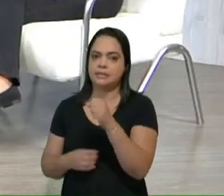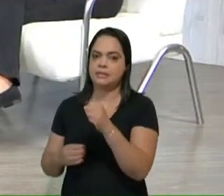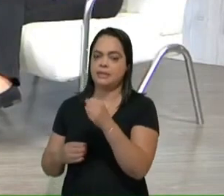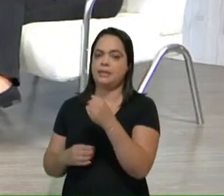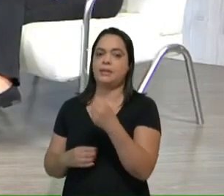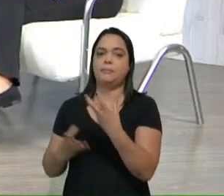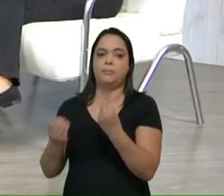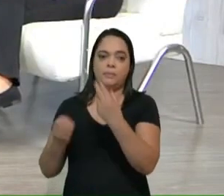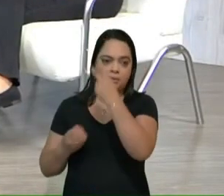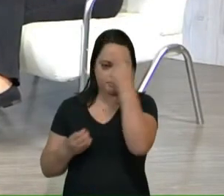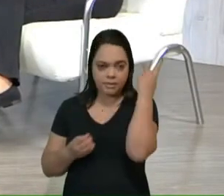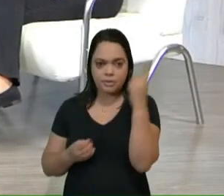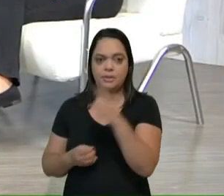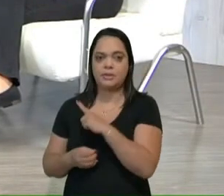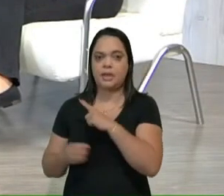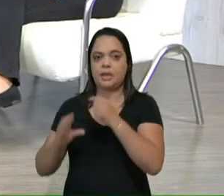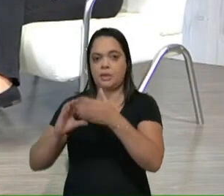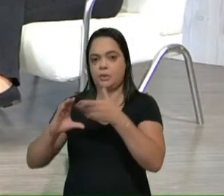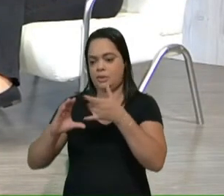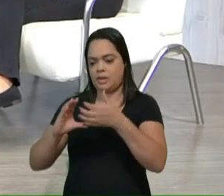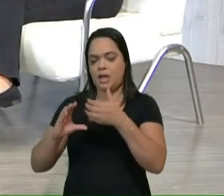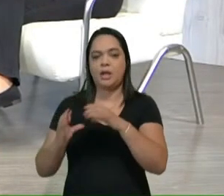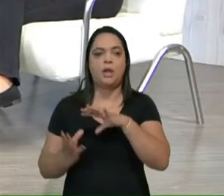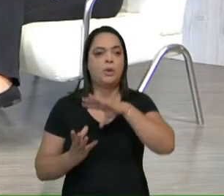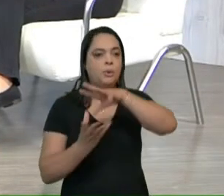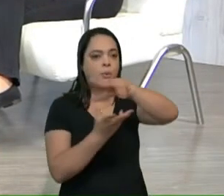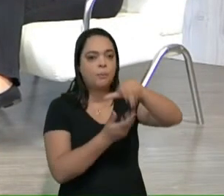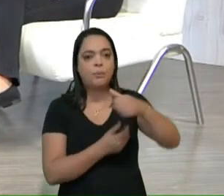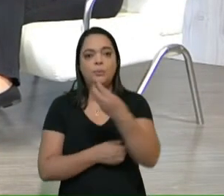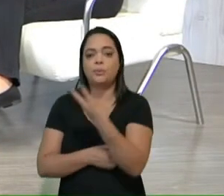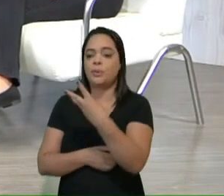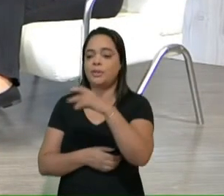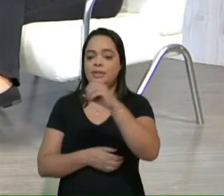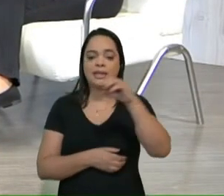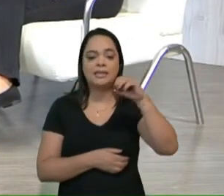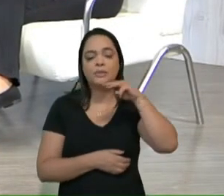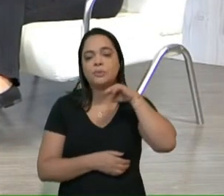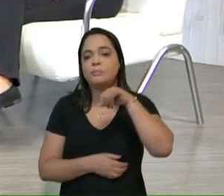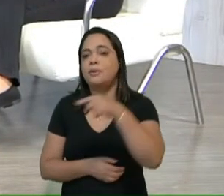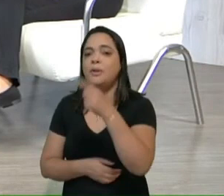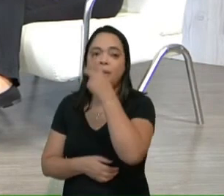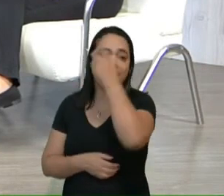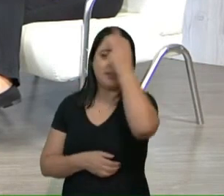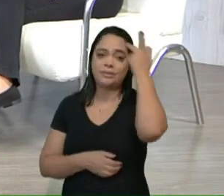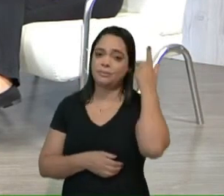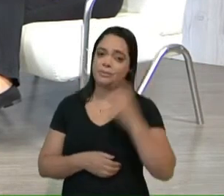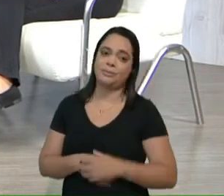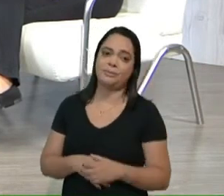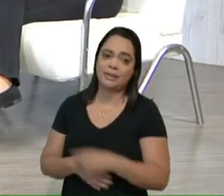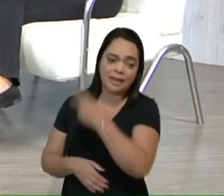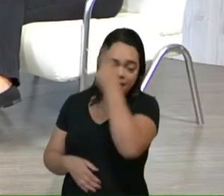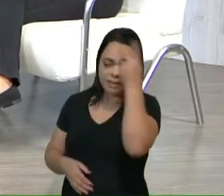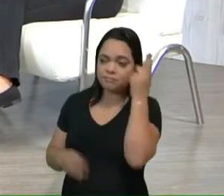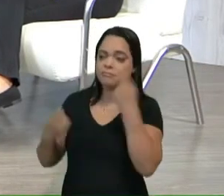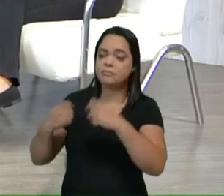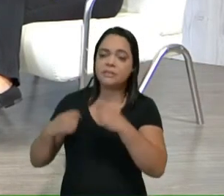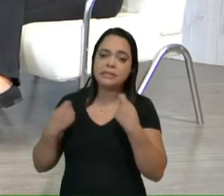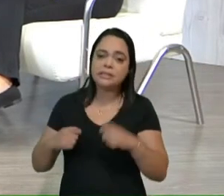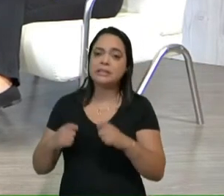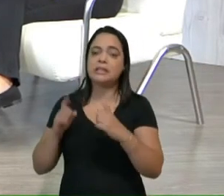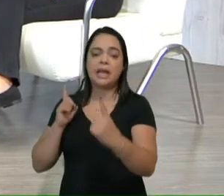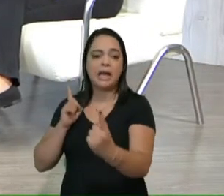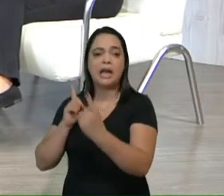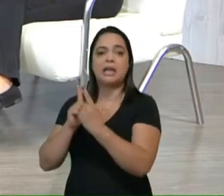né E aí quando a gente fala a nível Mundial são 300 milhões de de pessoas né E essas pessoas elas precisam de um